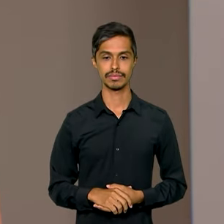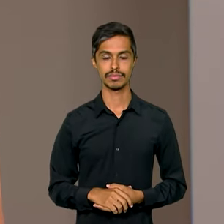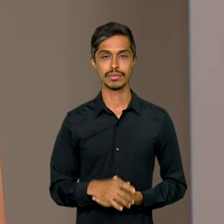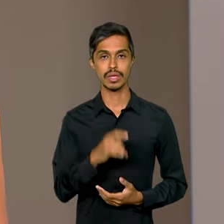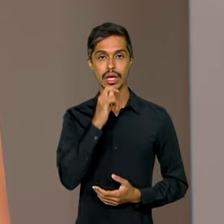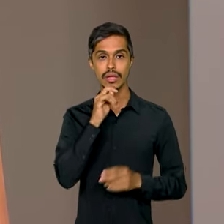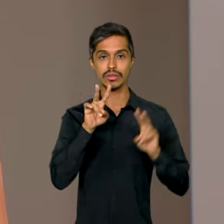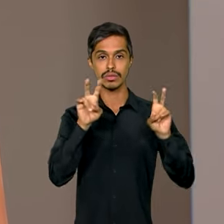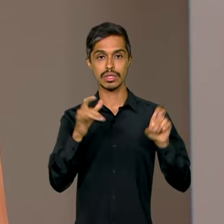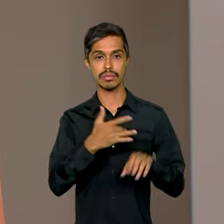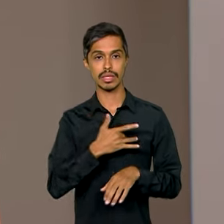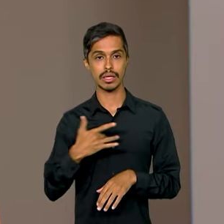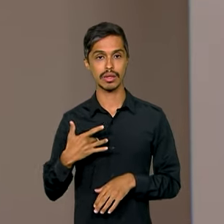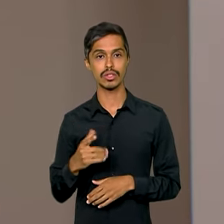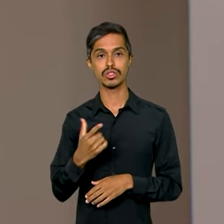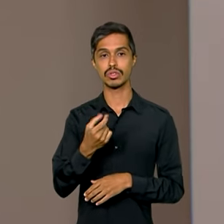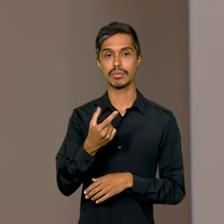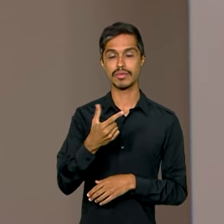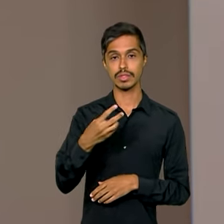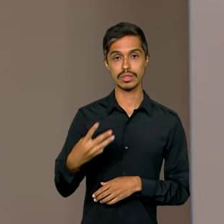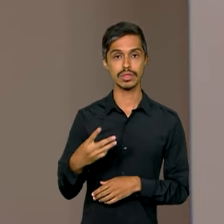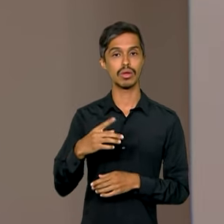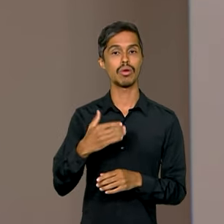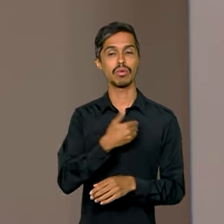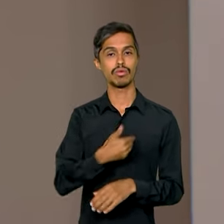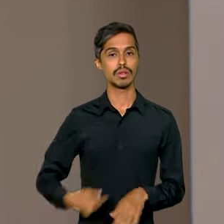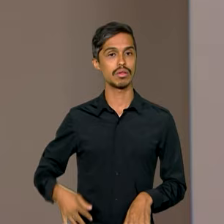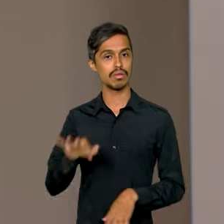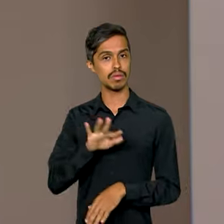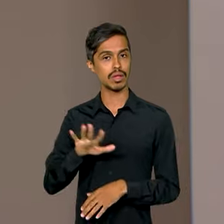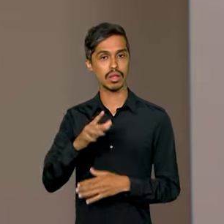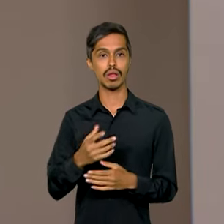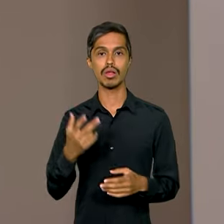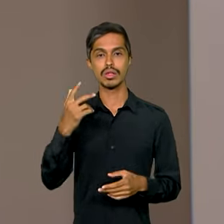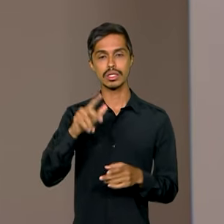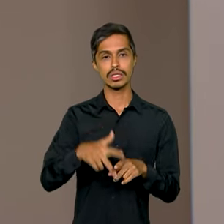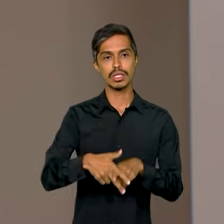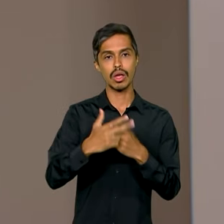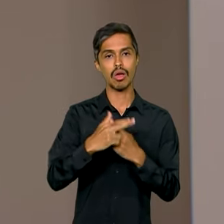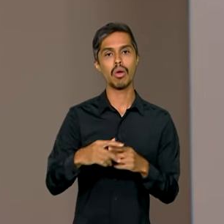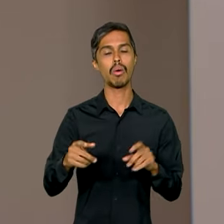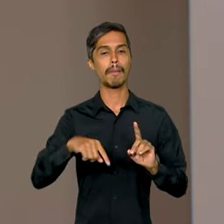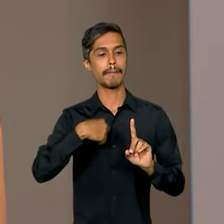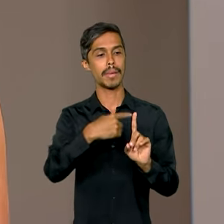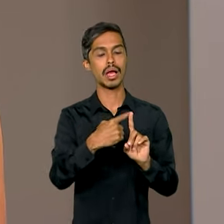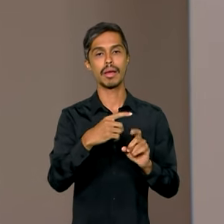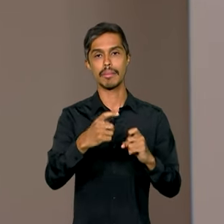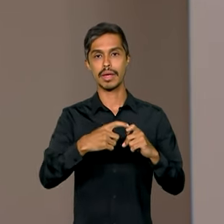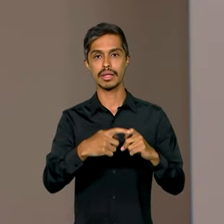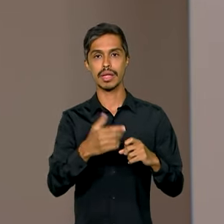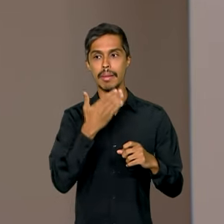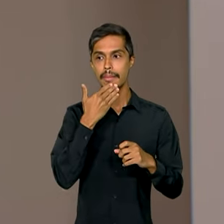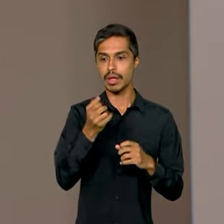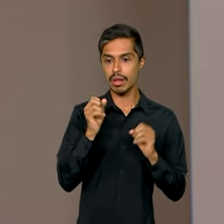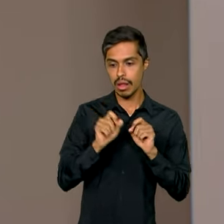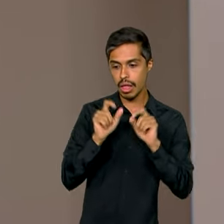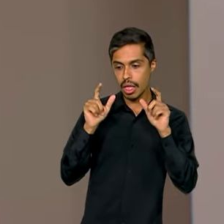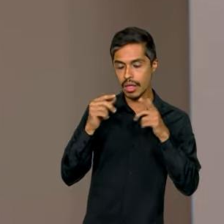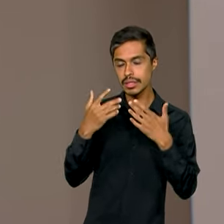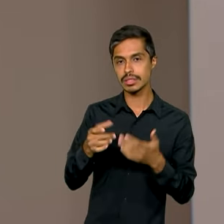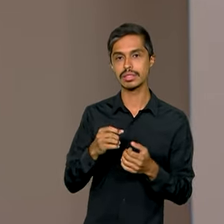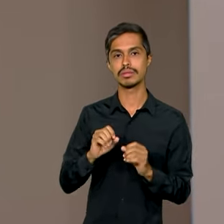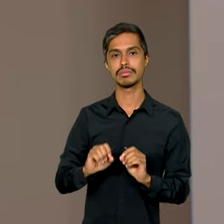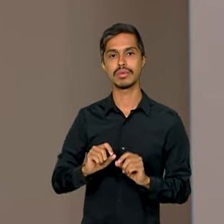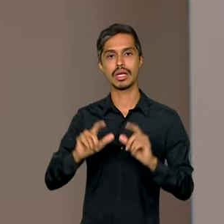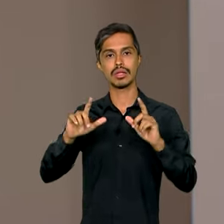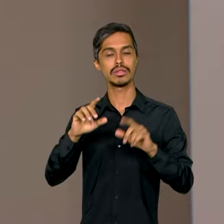ainda sobre saúde em 2023 o governo federal reformulou mais médicos para torná-lo mais atrativo e aumentar